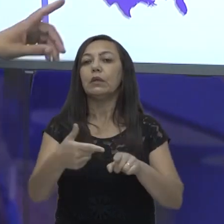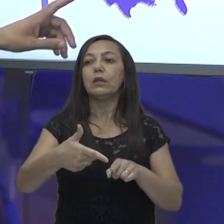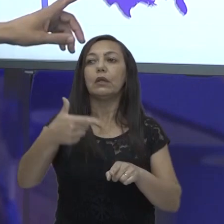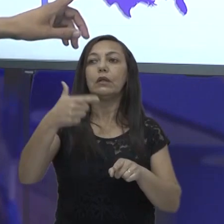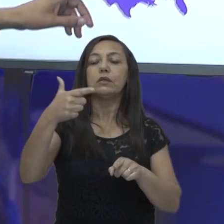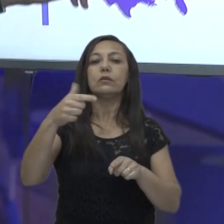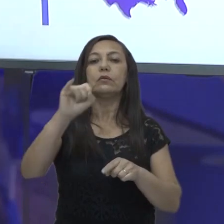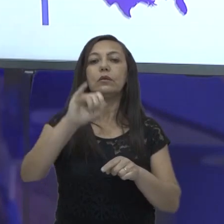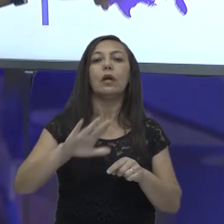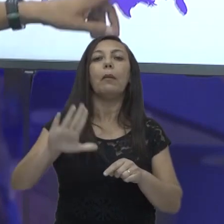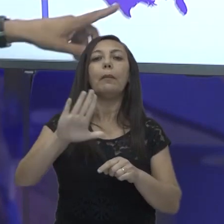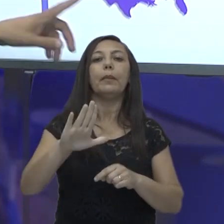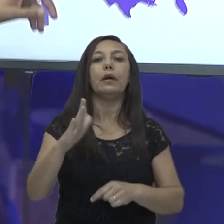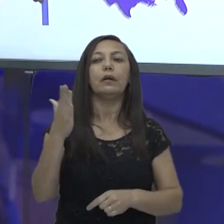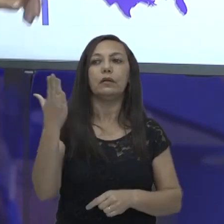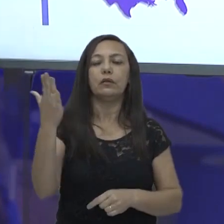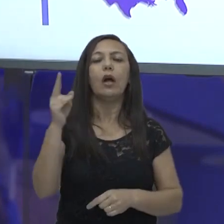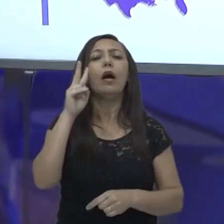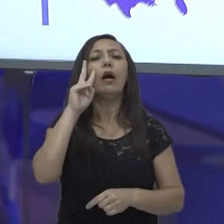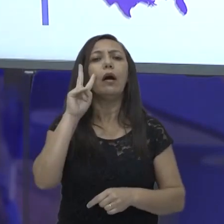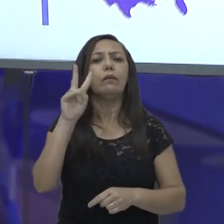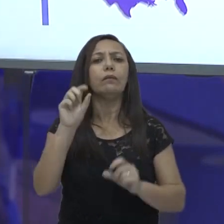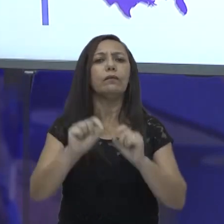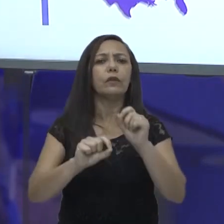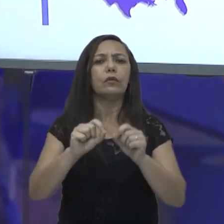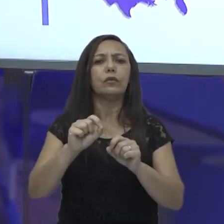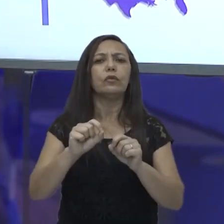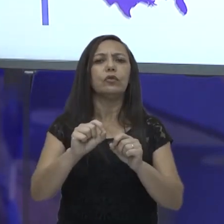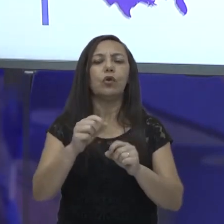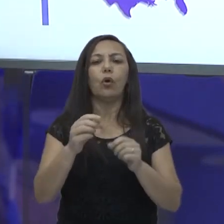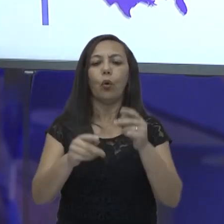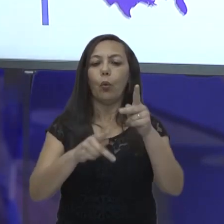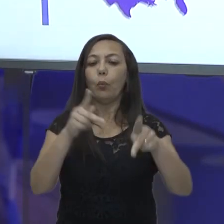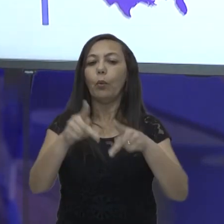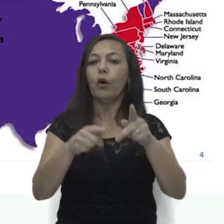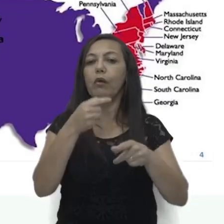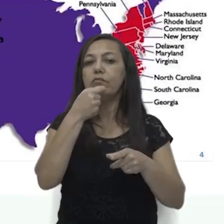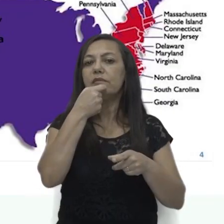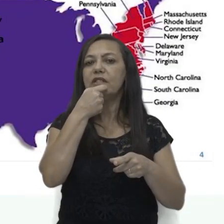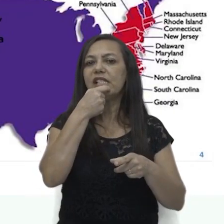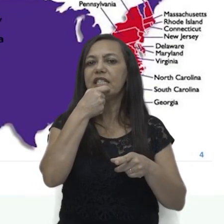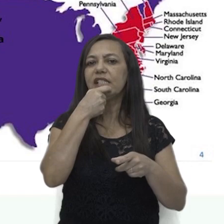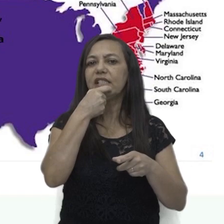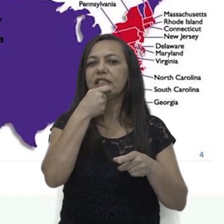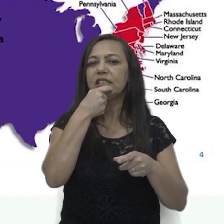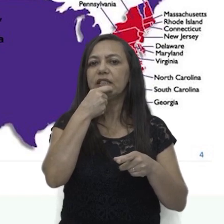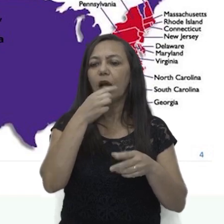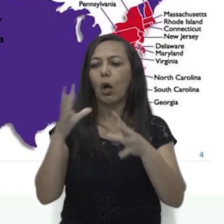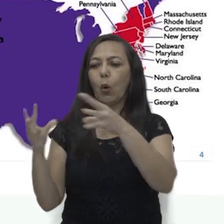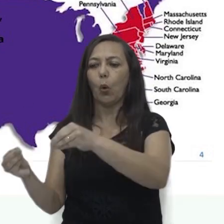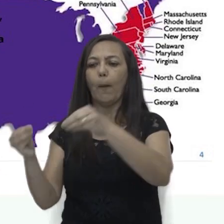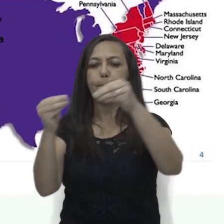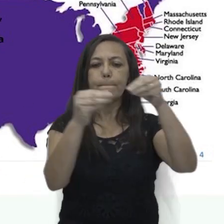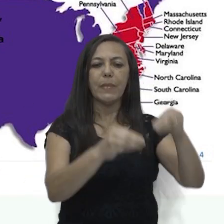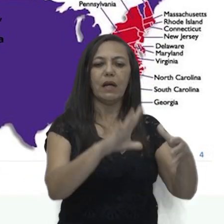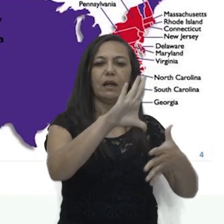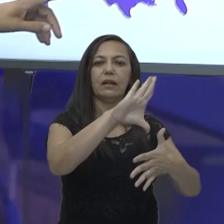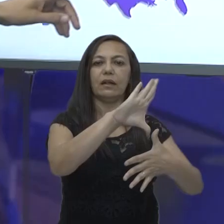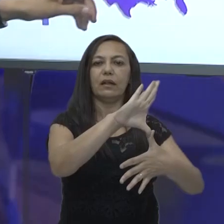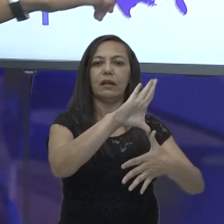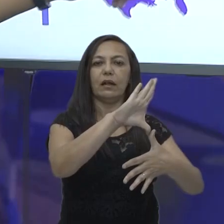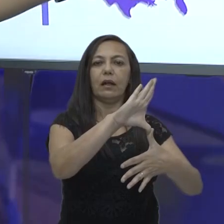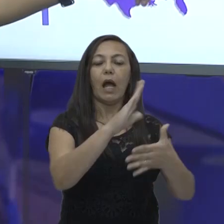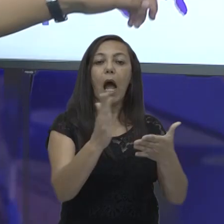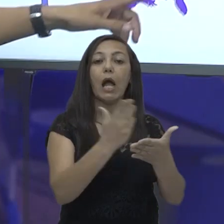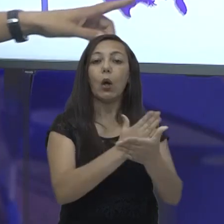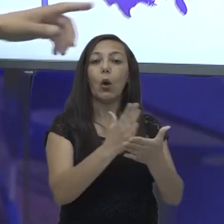só revisando, nós vimos aqui os ingleses vêm para a América, começam a